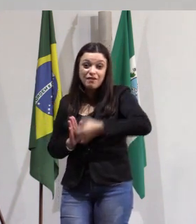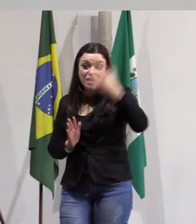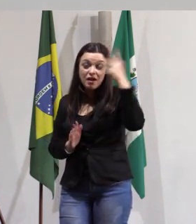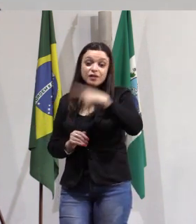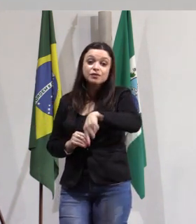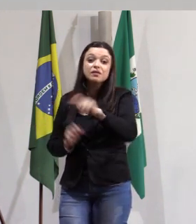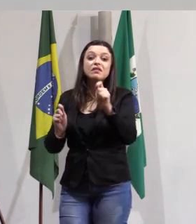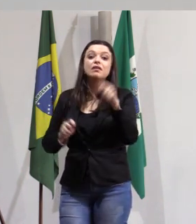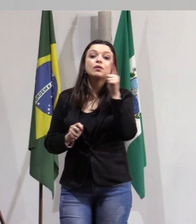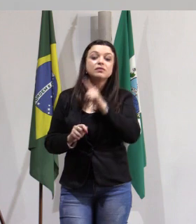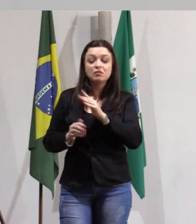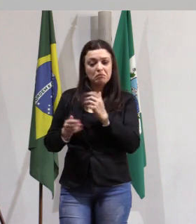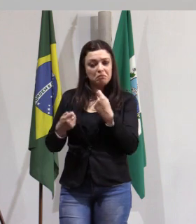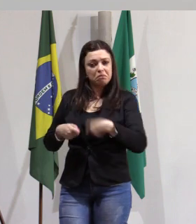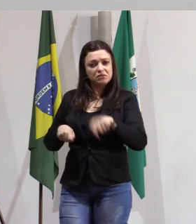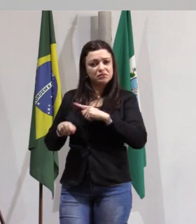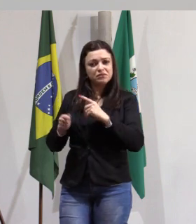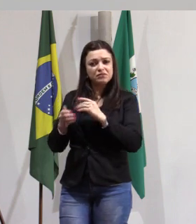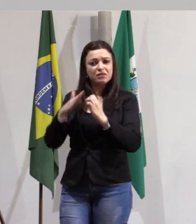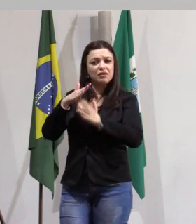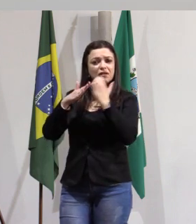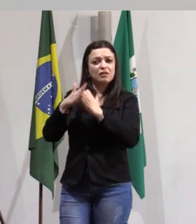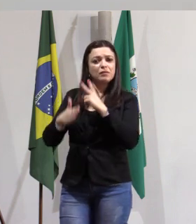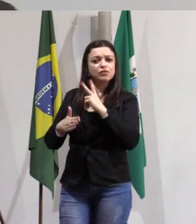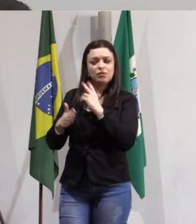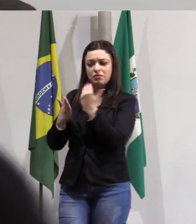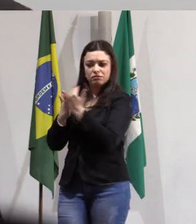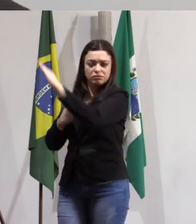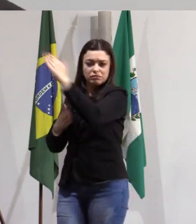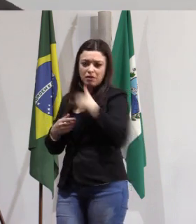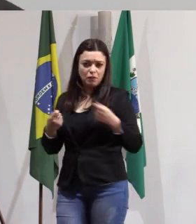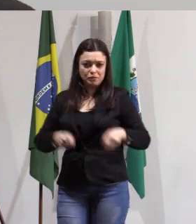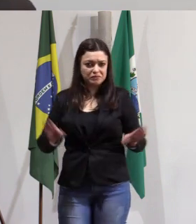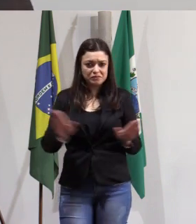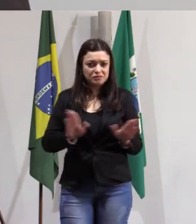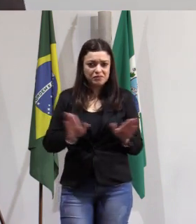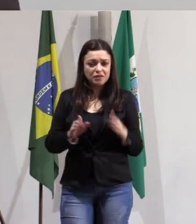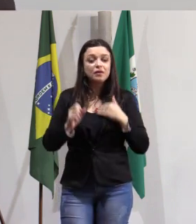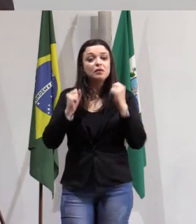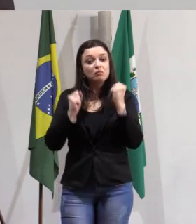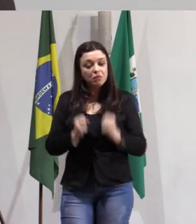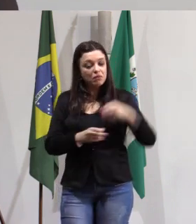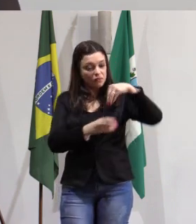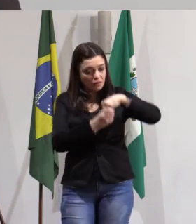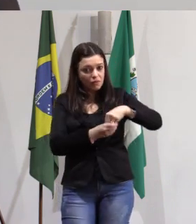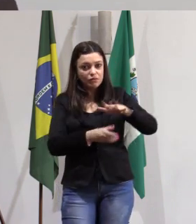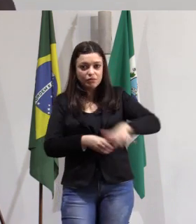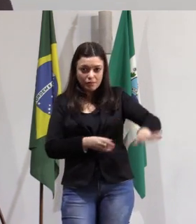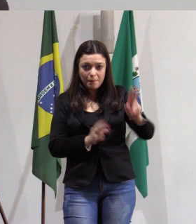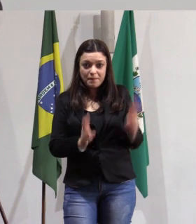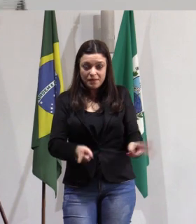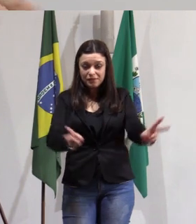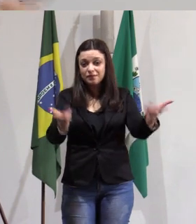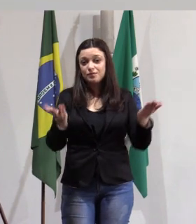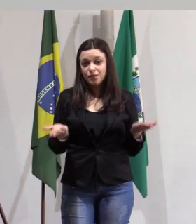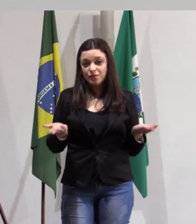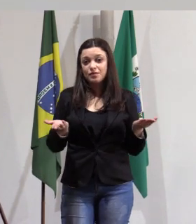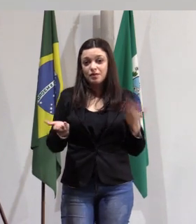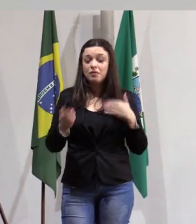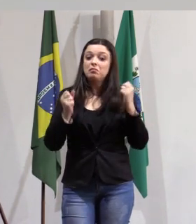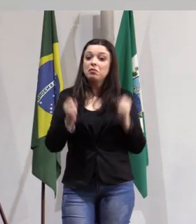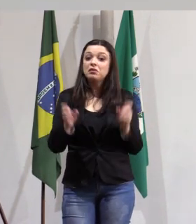alcançados sem organização social. Podem ser alcançados, inclusive, com uma legislação, embora bastante burocrática,